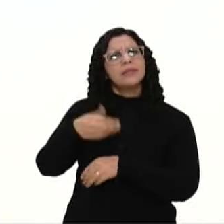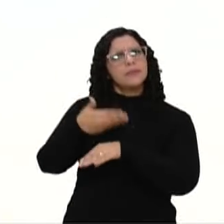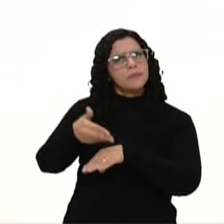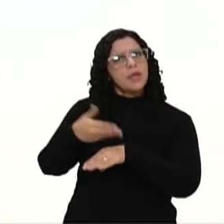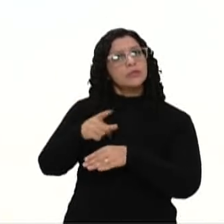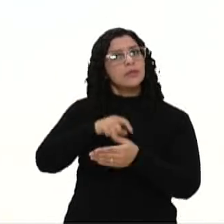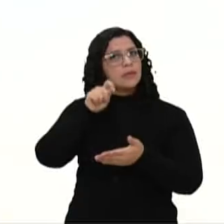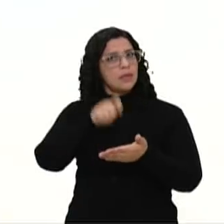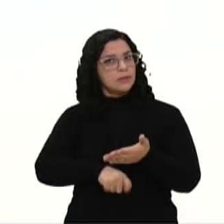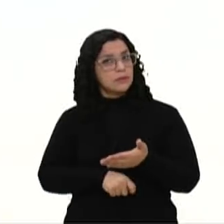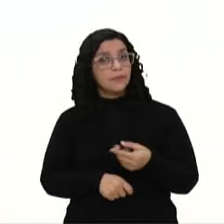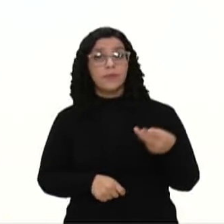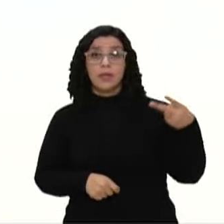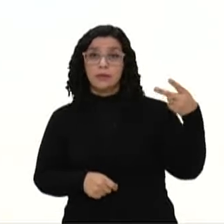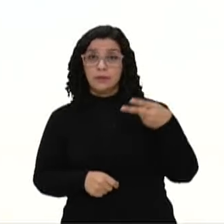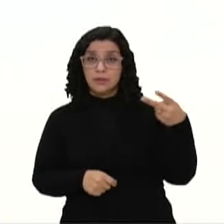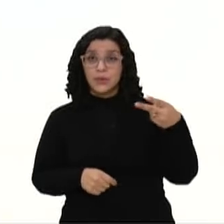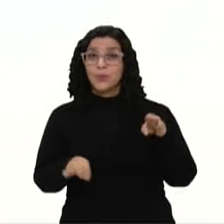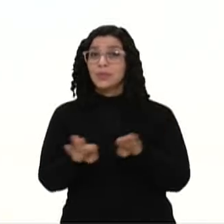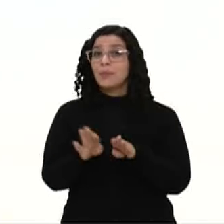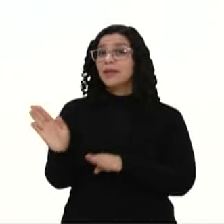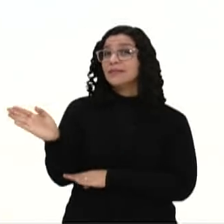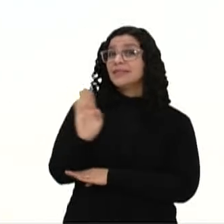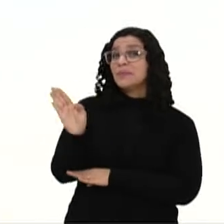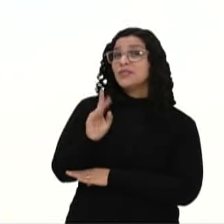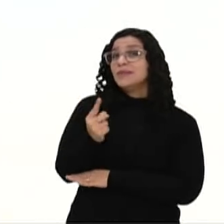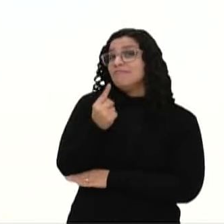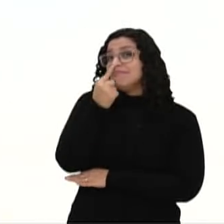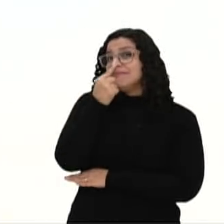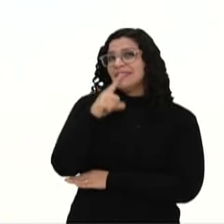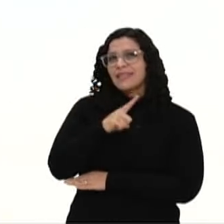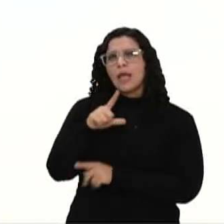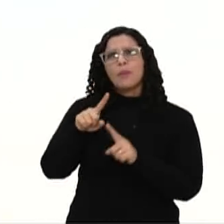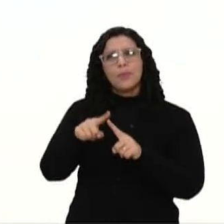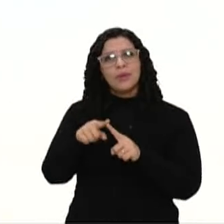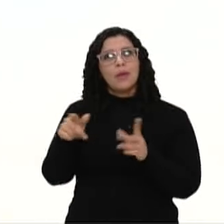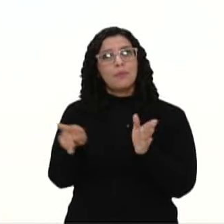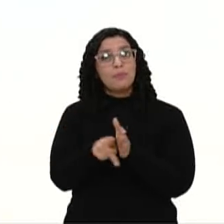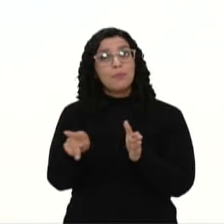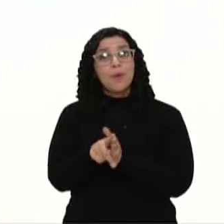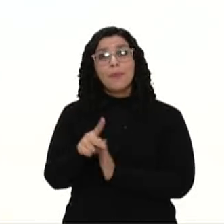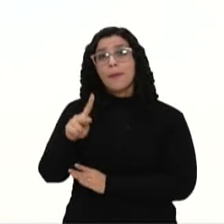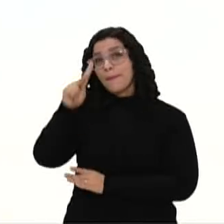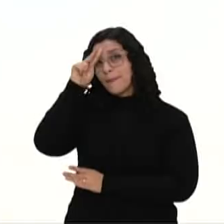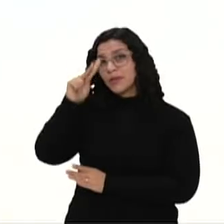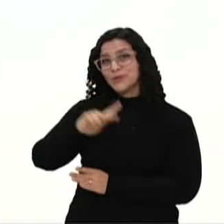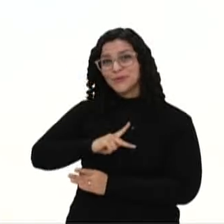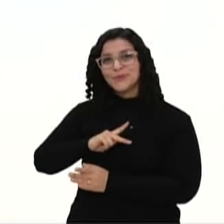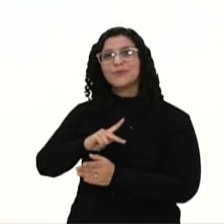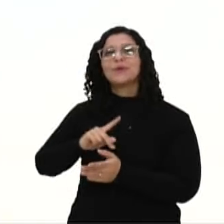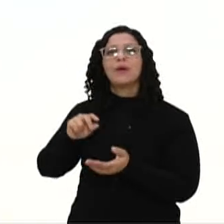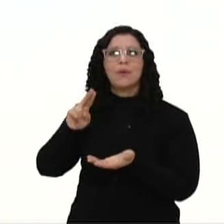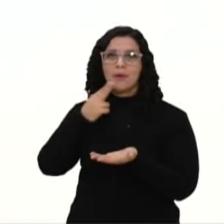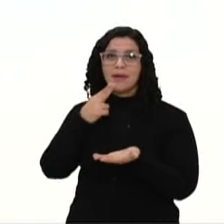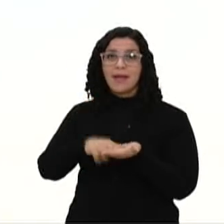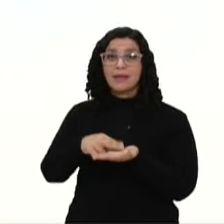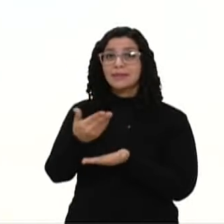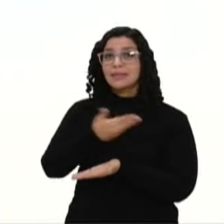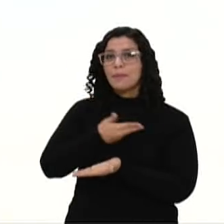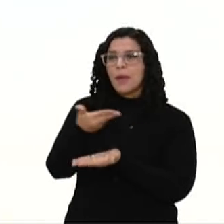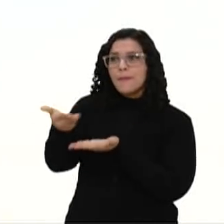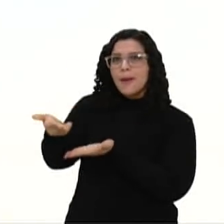assina. Em 2, há uma despedida mais íntima, porque essa é uma carta pessoal, trocada entre